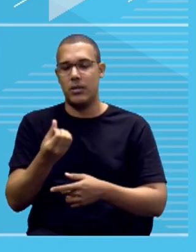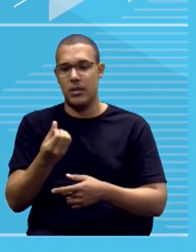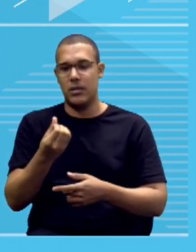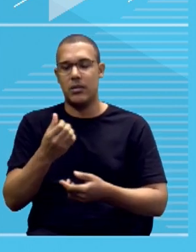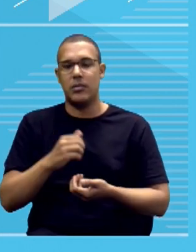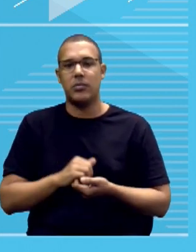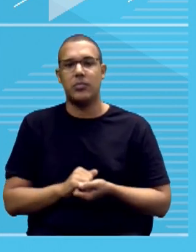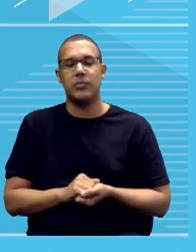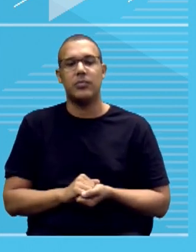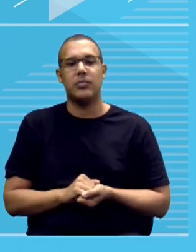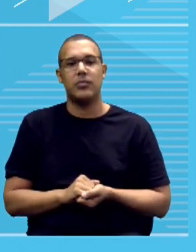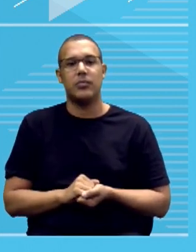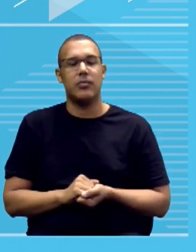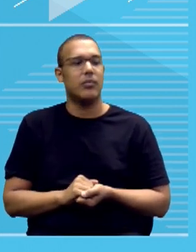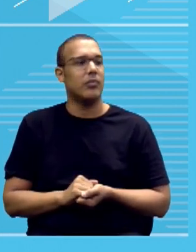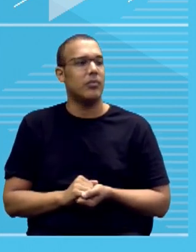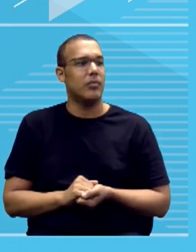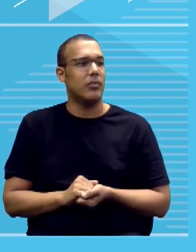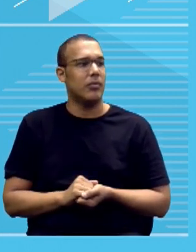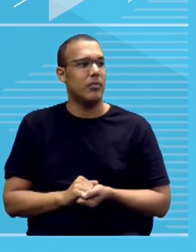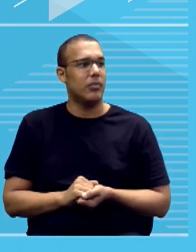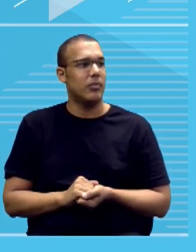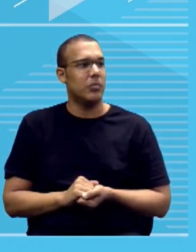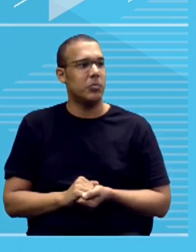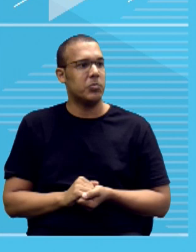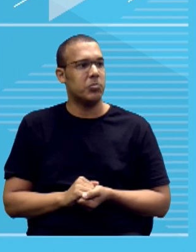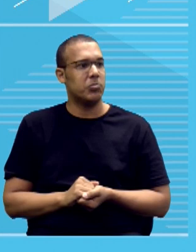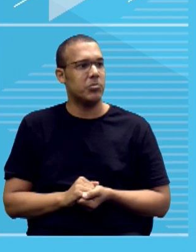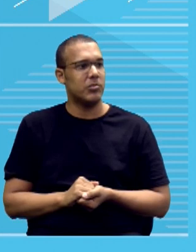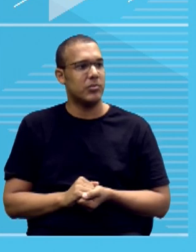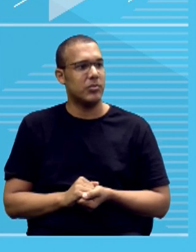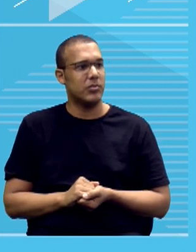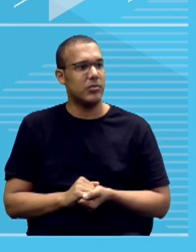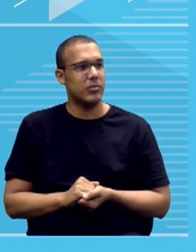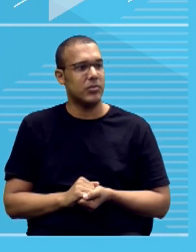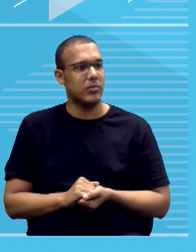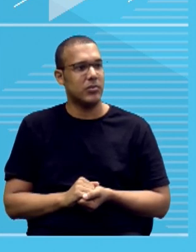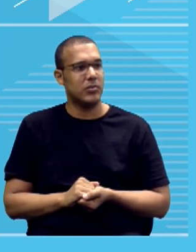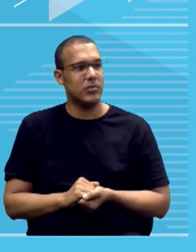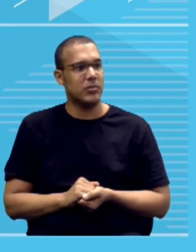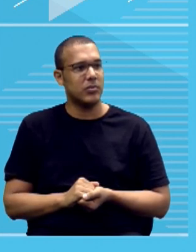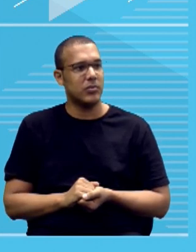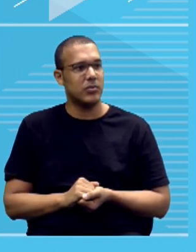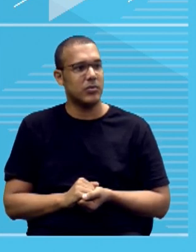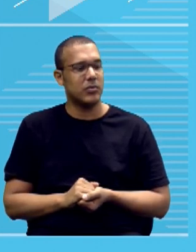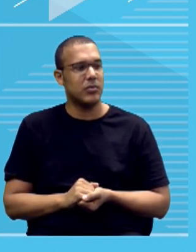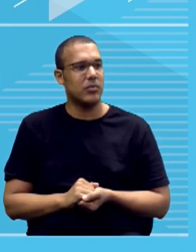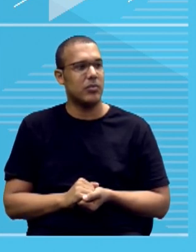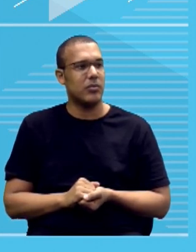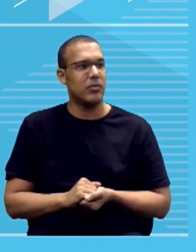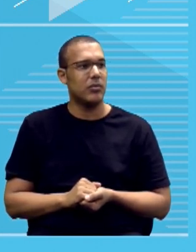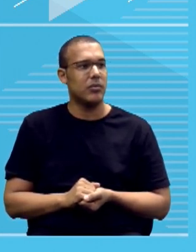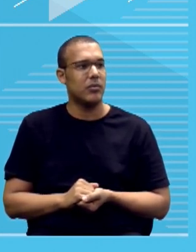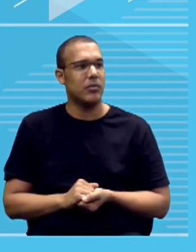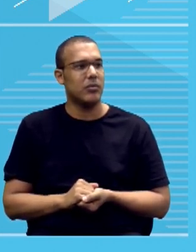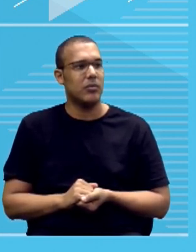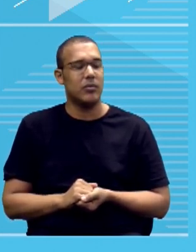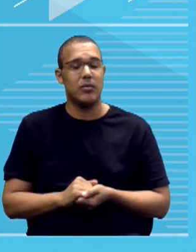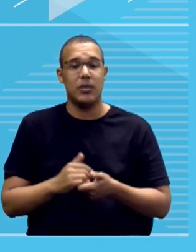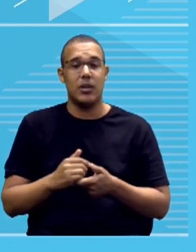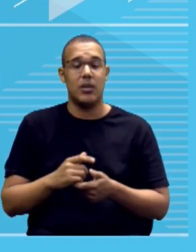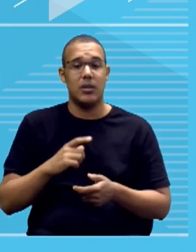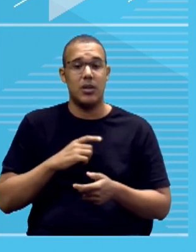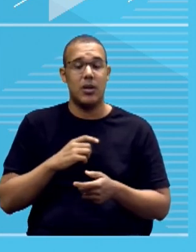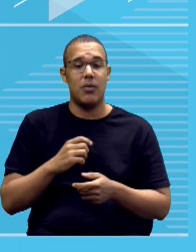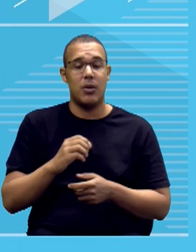bom? Essa divisão aqui daria 0,4, ele vai para o outro lado dividindo, então você teria aí